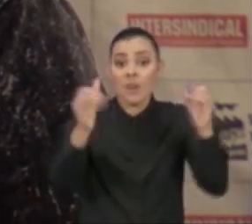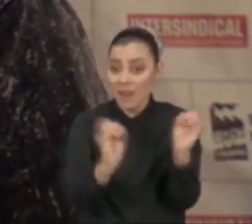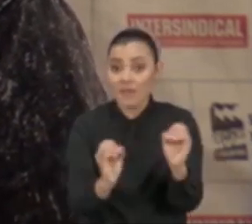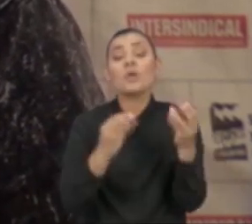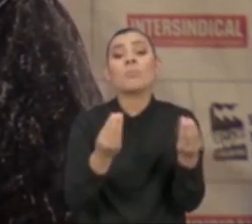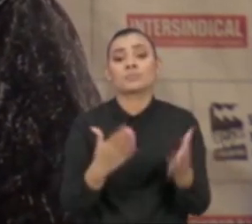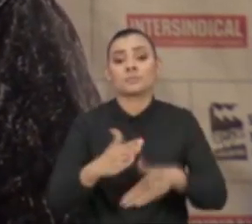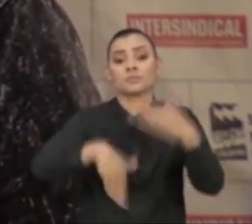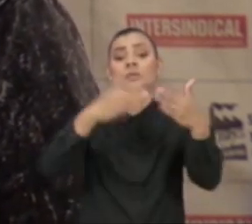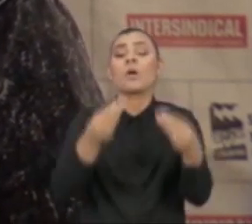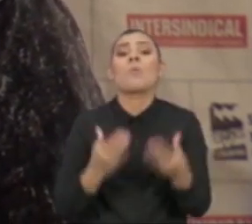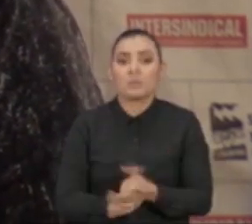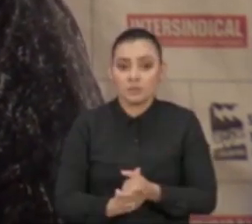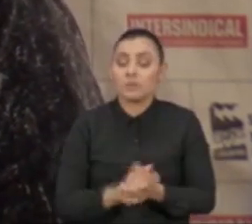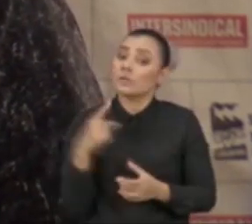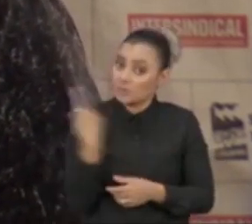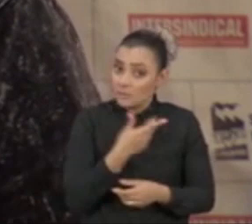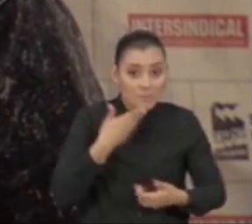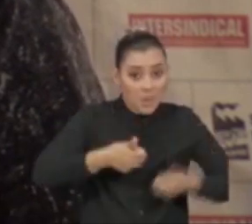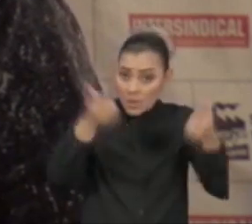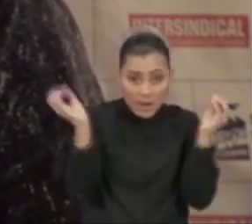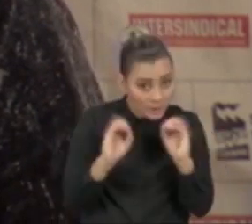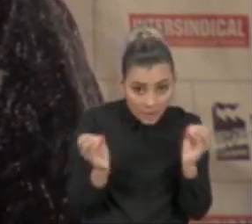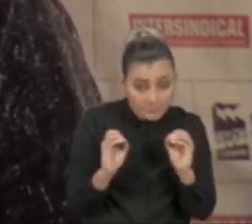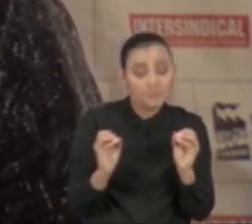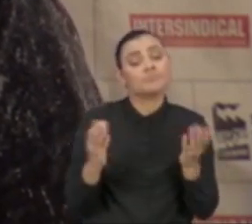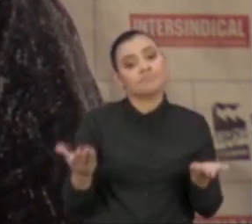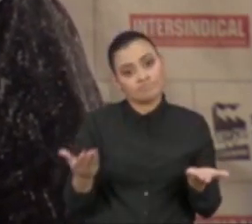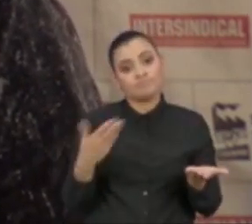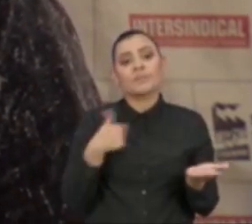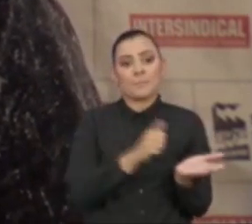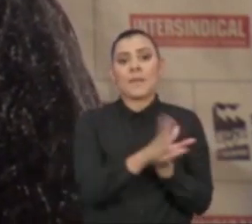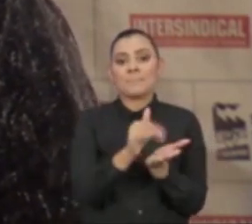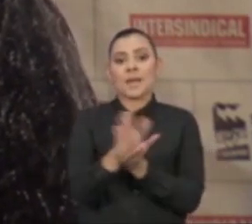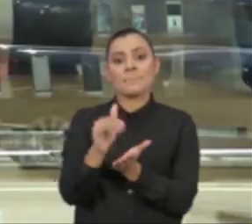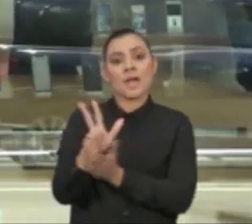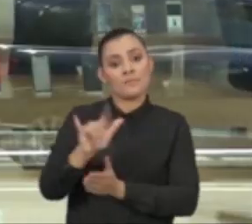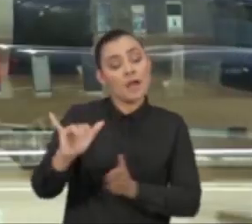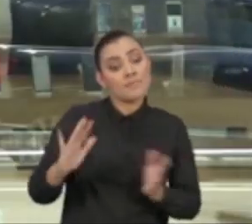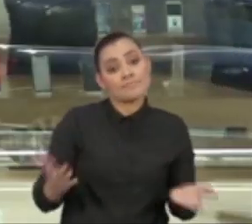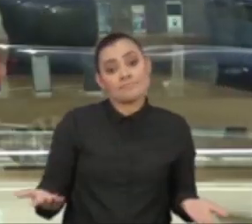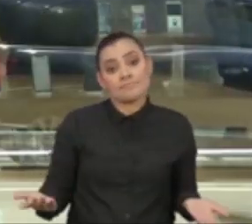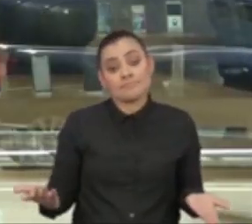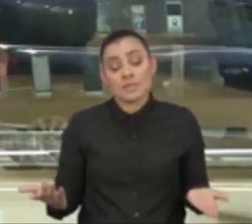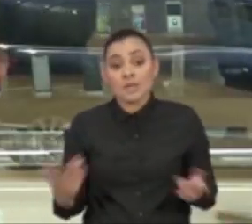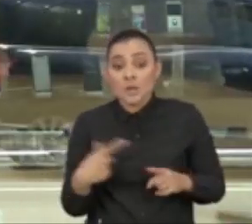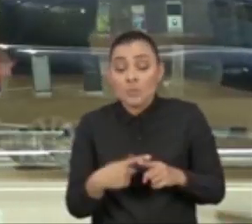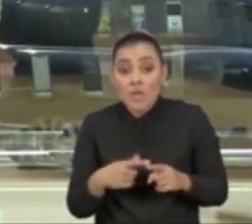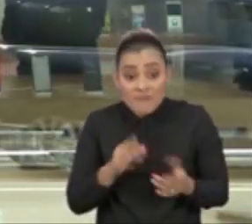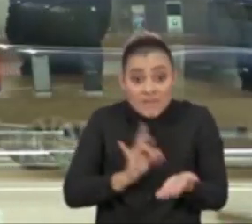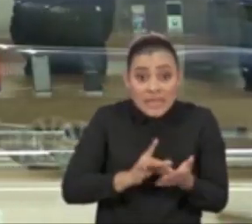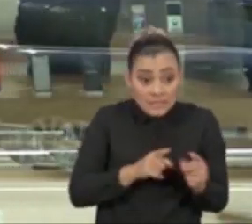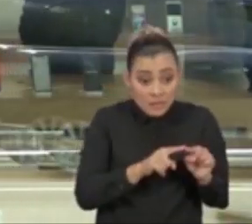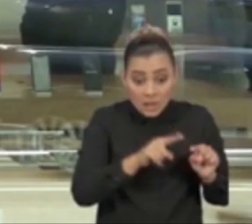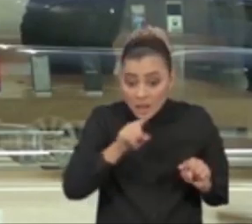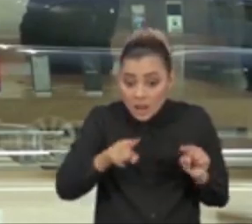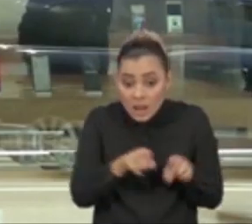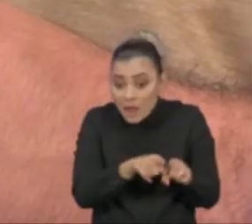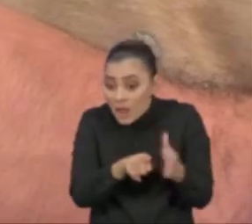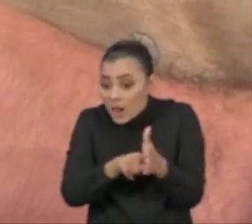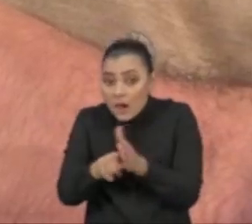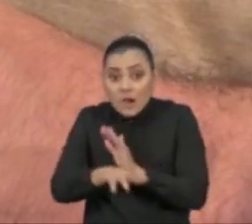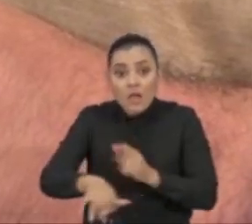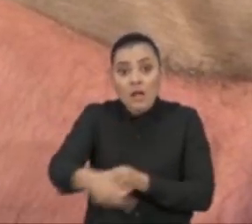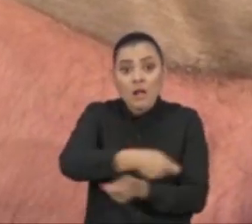a possibilidade de, não melhorando, demissões serem colocadas. A estimativa do mercado é de que a produção